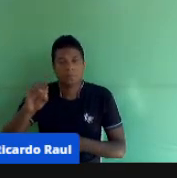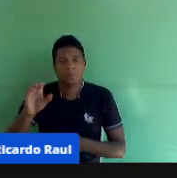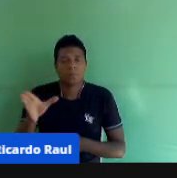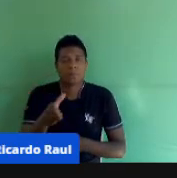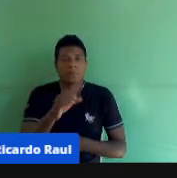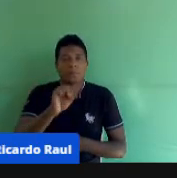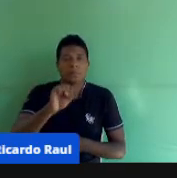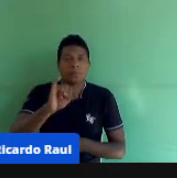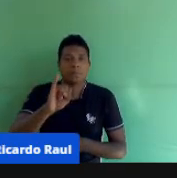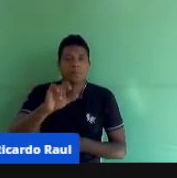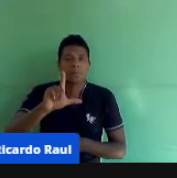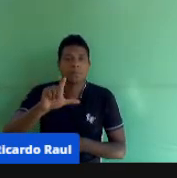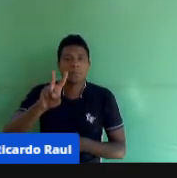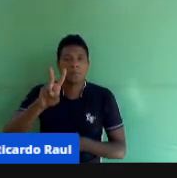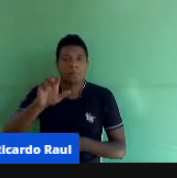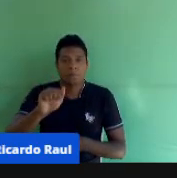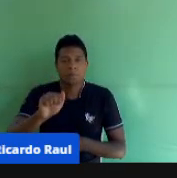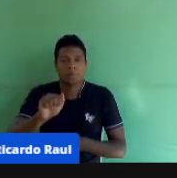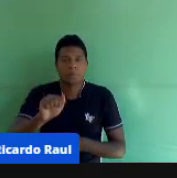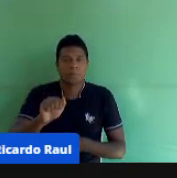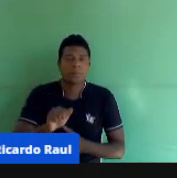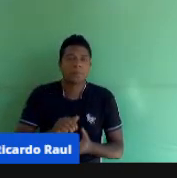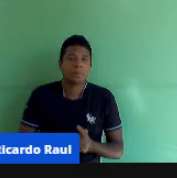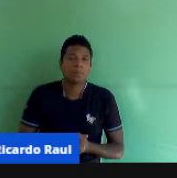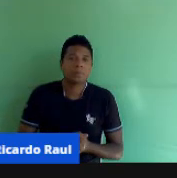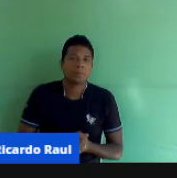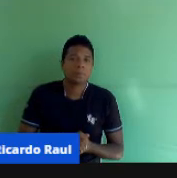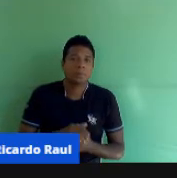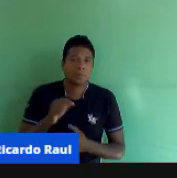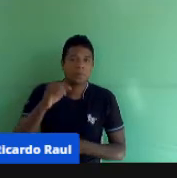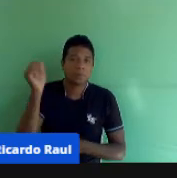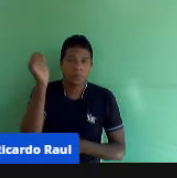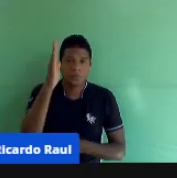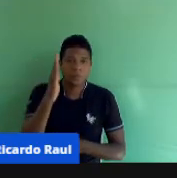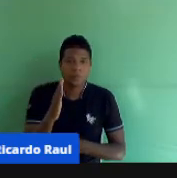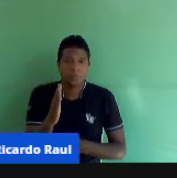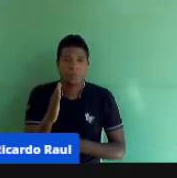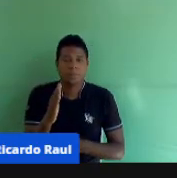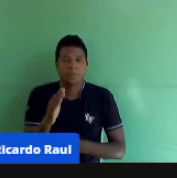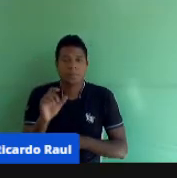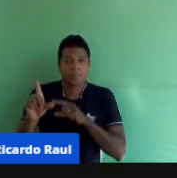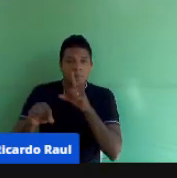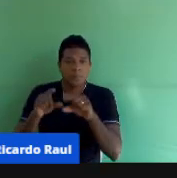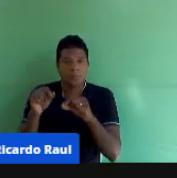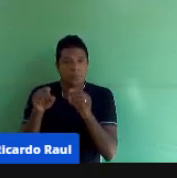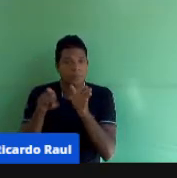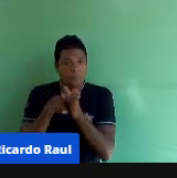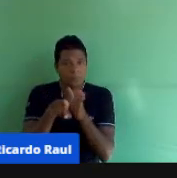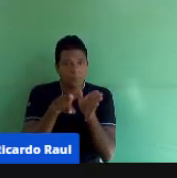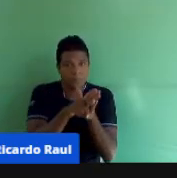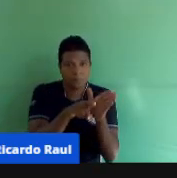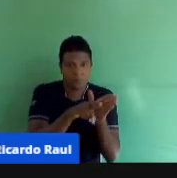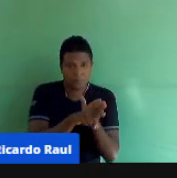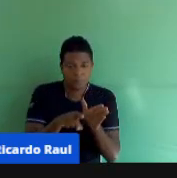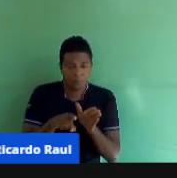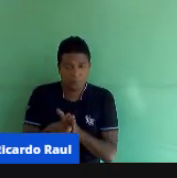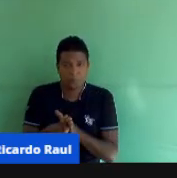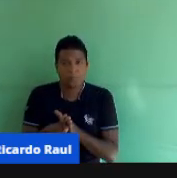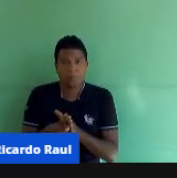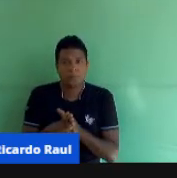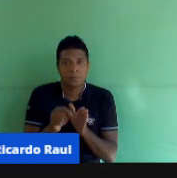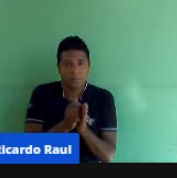nacional. Roteiro objetivo, você vai elaborar questões objetivas para os seus alunos identificarem ao longo